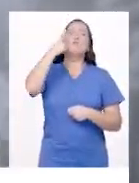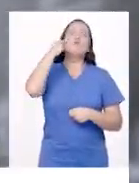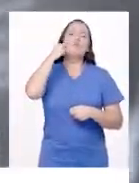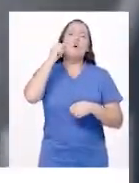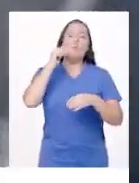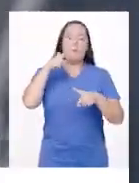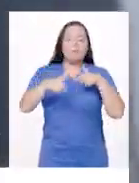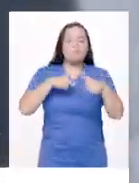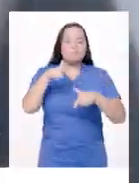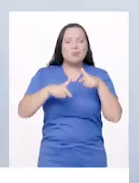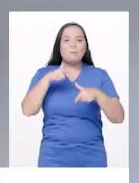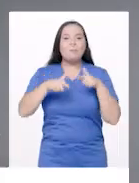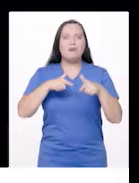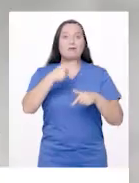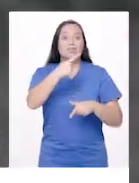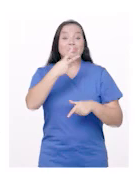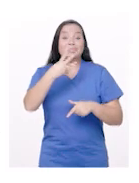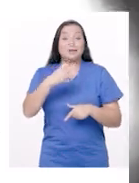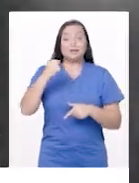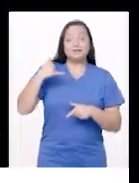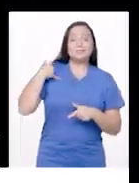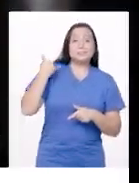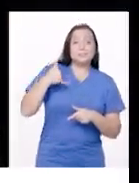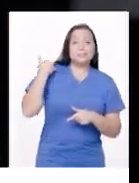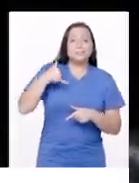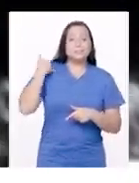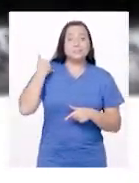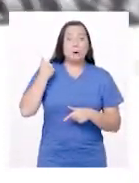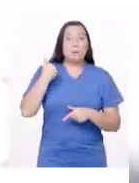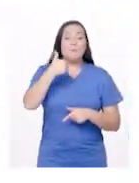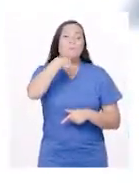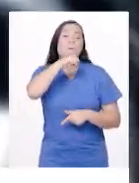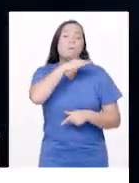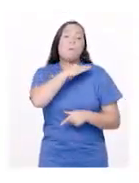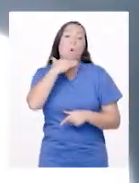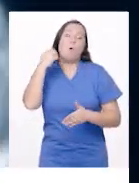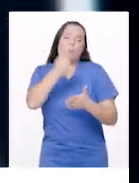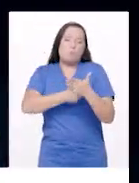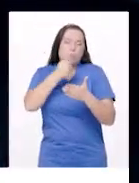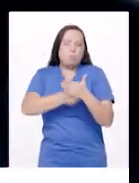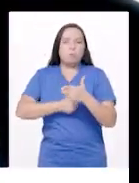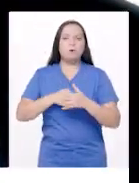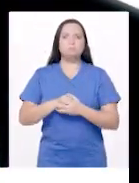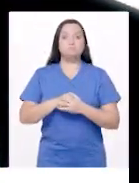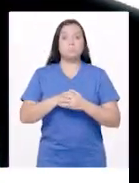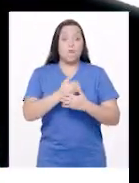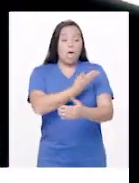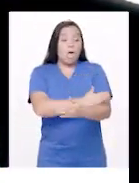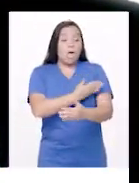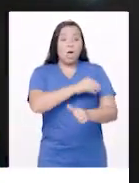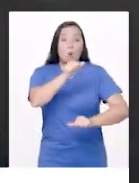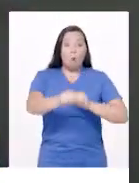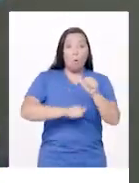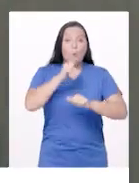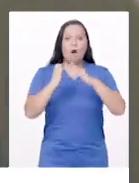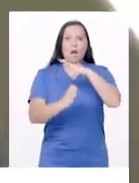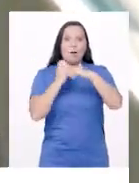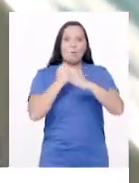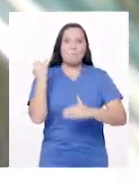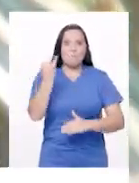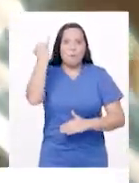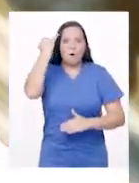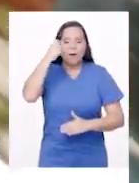trabalhar cedo. Aos 13 anos, com a morte da sua mãe, ele teve que batalhar muito. De estagiário, virou empresário de sucesso e